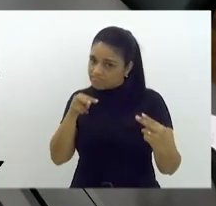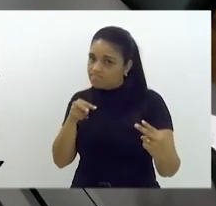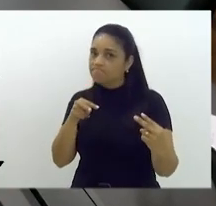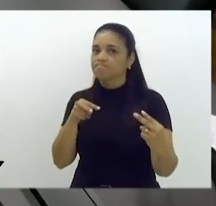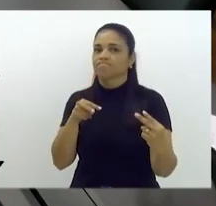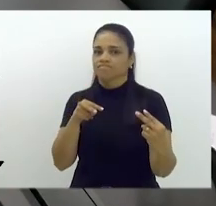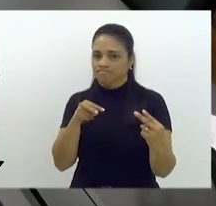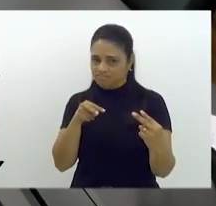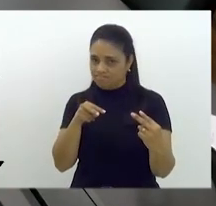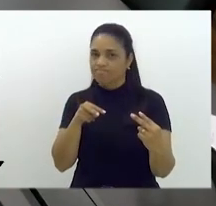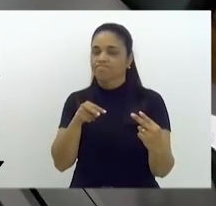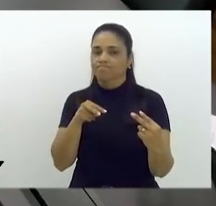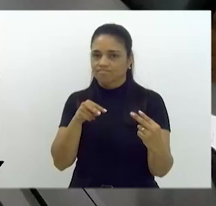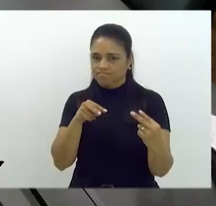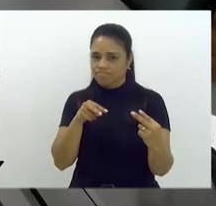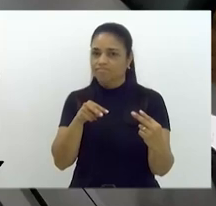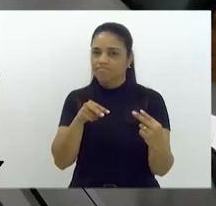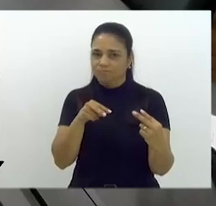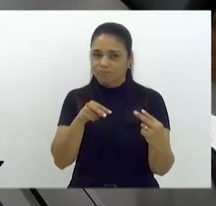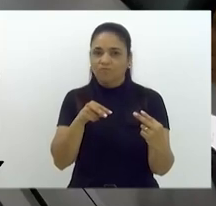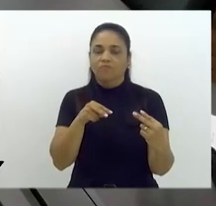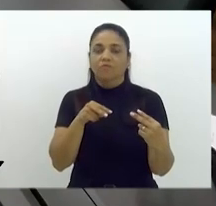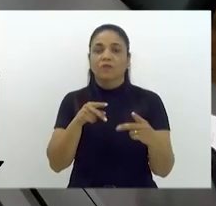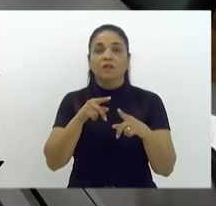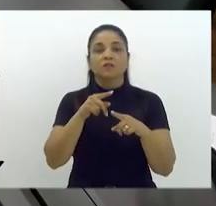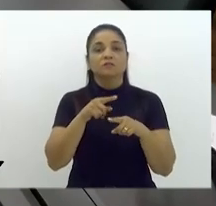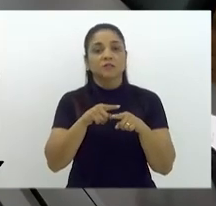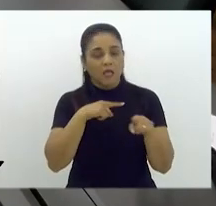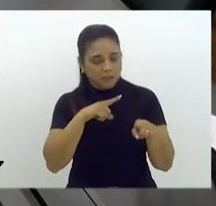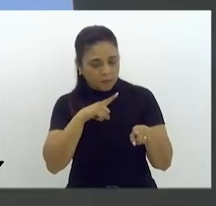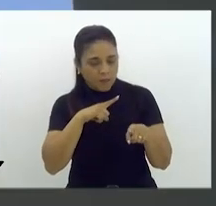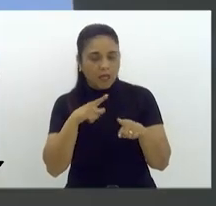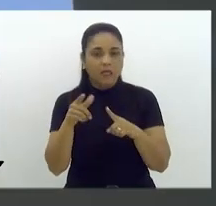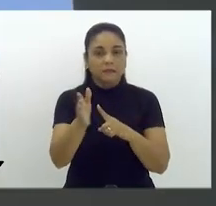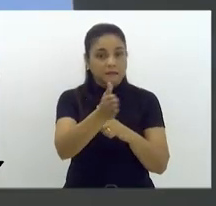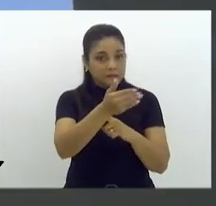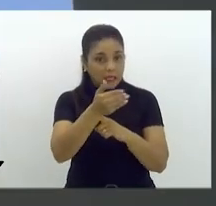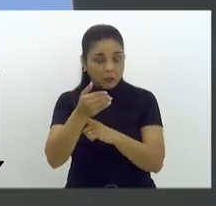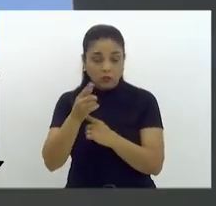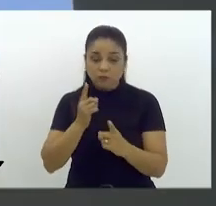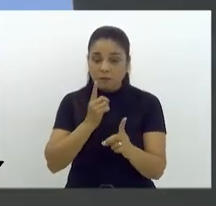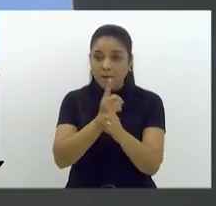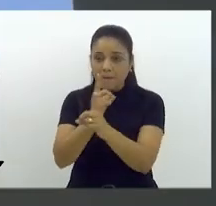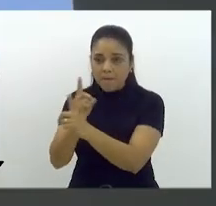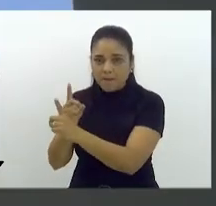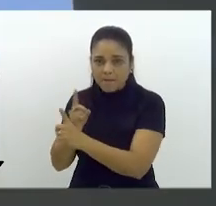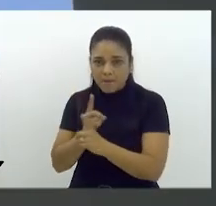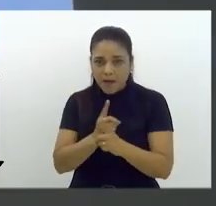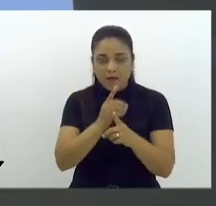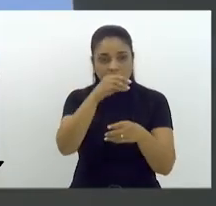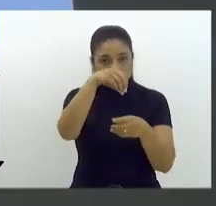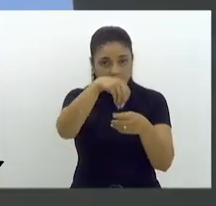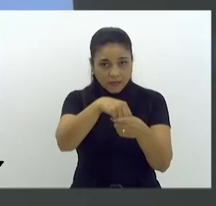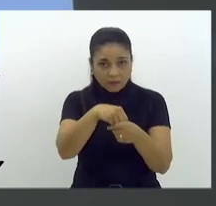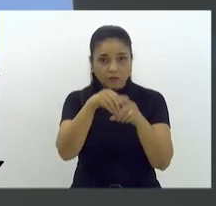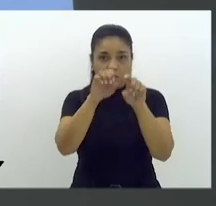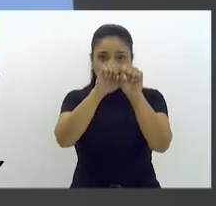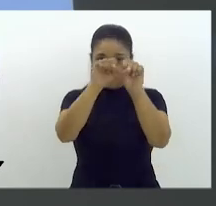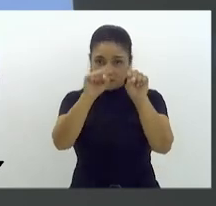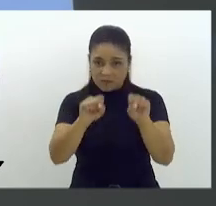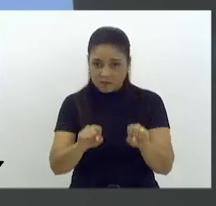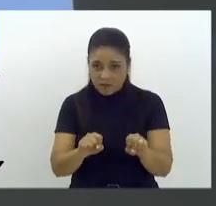cibernético instrumentos de identificação dos casos Então a gente vai falar como se identificam esses casos dentro do nosso sistema